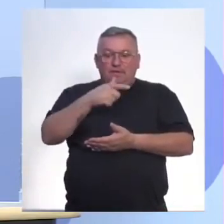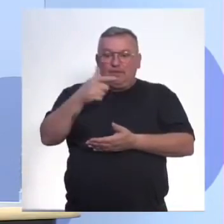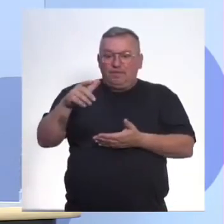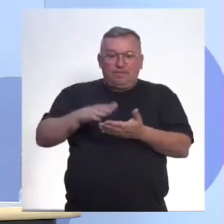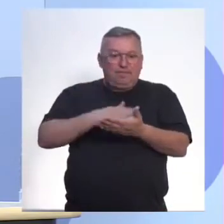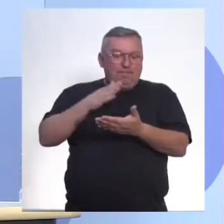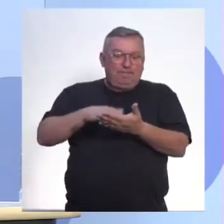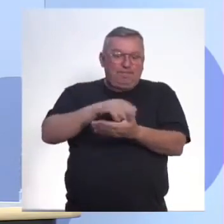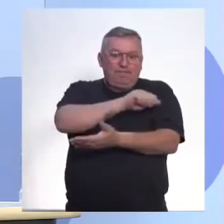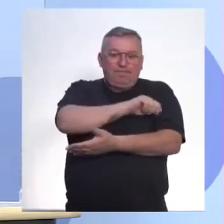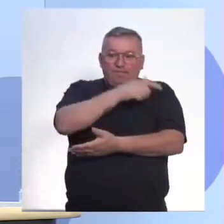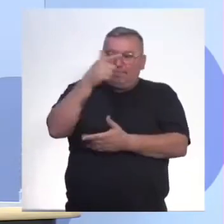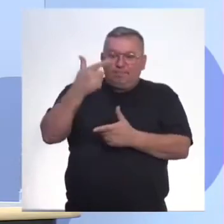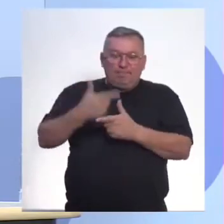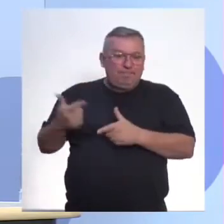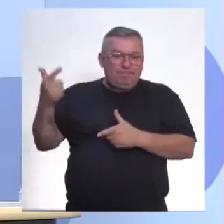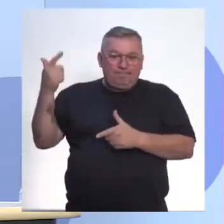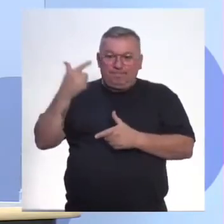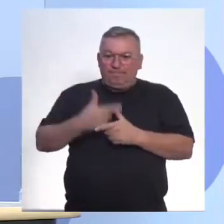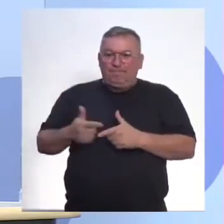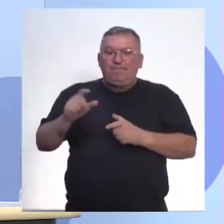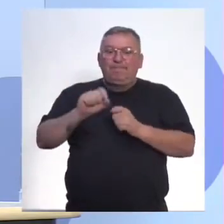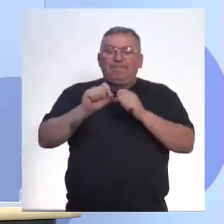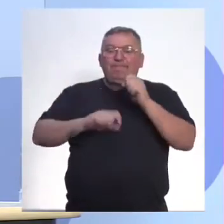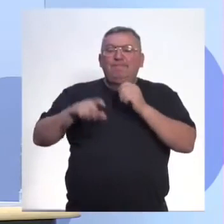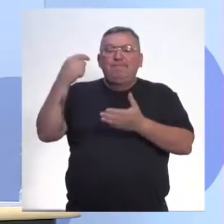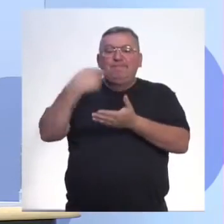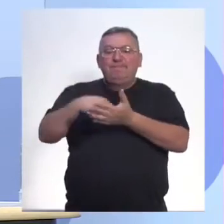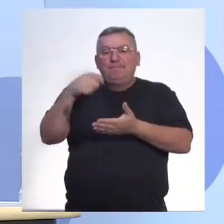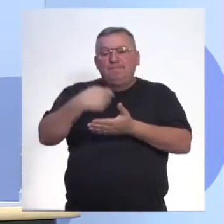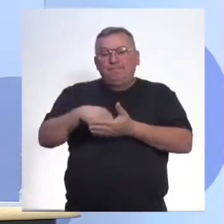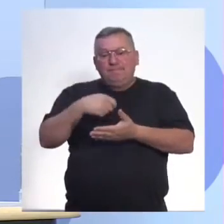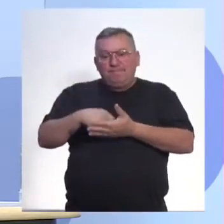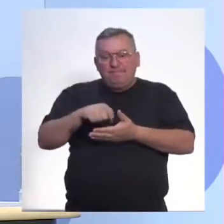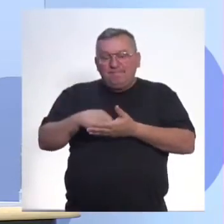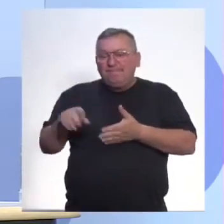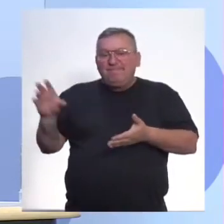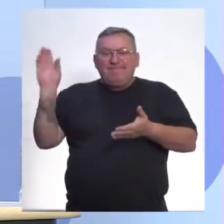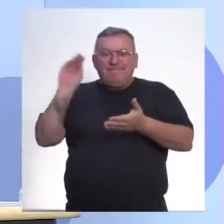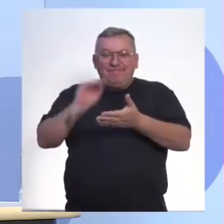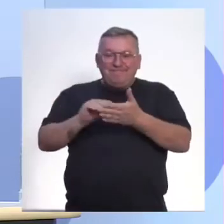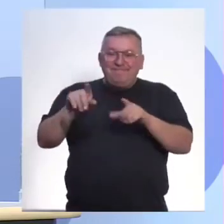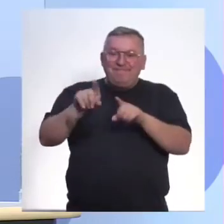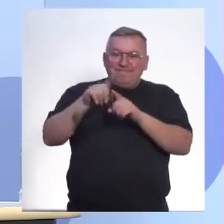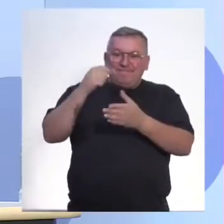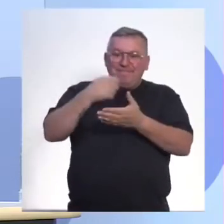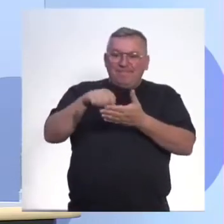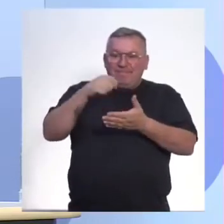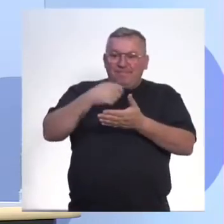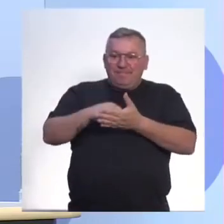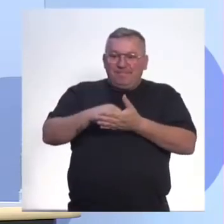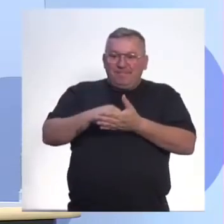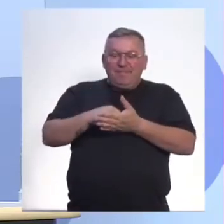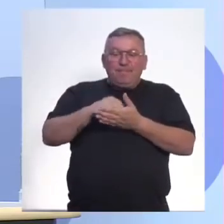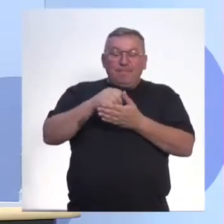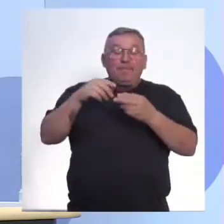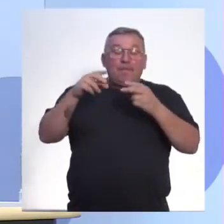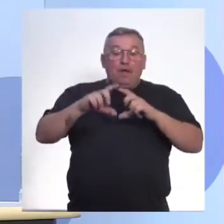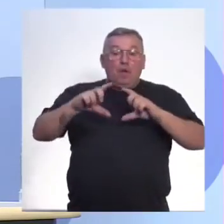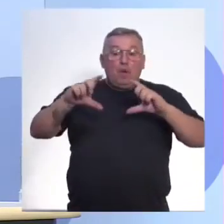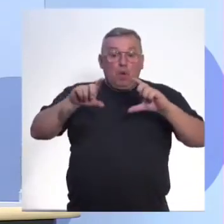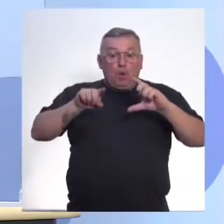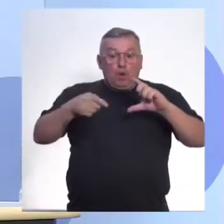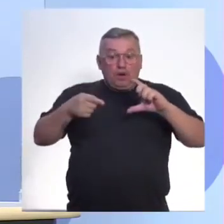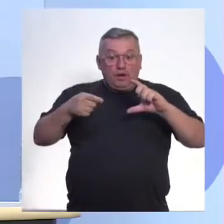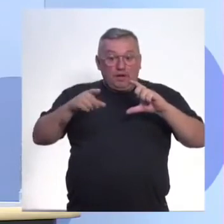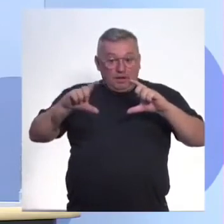caderno do aluno, não tem problema. Faça uma anotação no caderno, coloca lá no seu caderno, anotem as coordenadas. Assim que